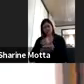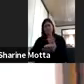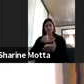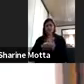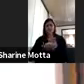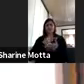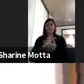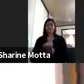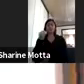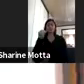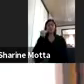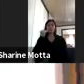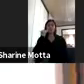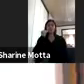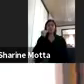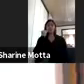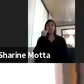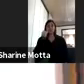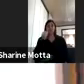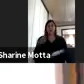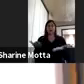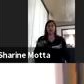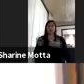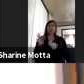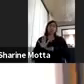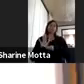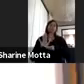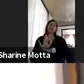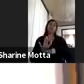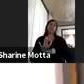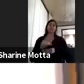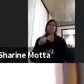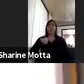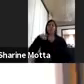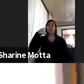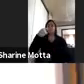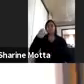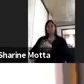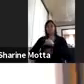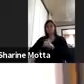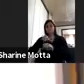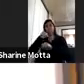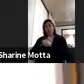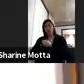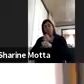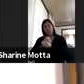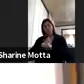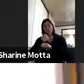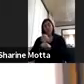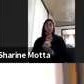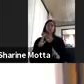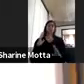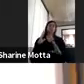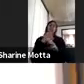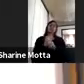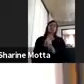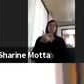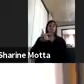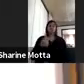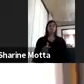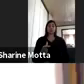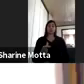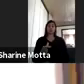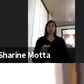estão acontecendo em poucos anos, e depois reconstruir tudo. E nós temos que ter esperança que o nosso país tem jeito,